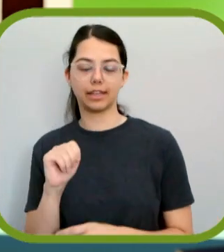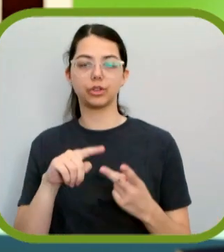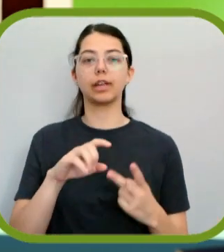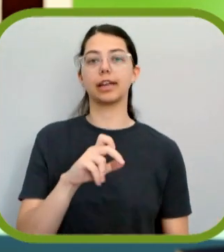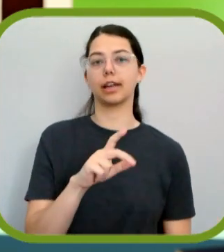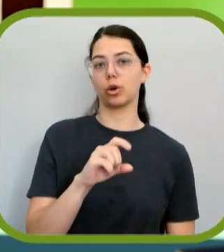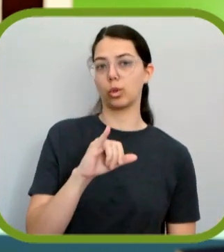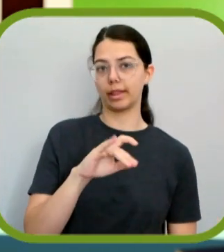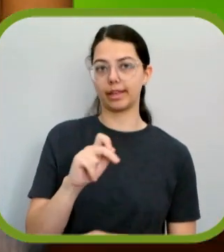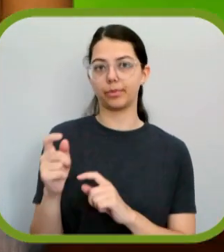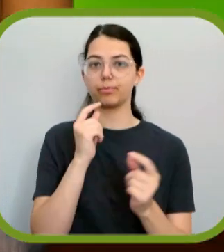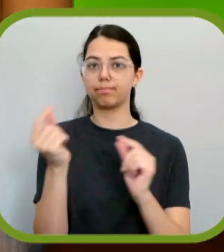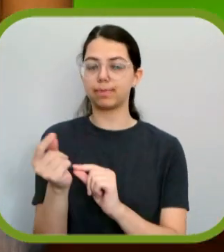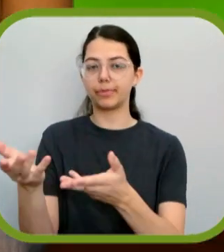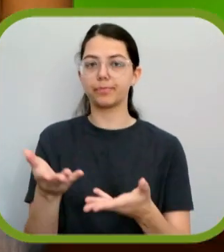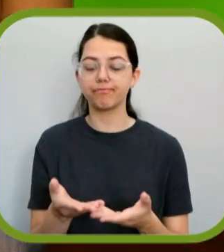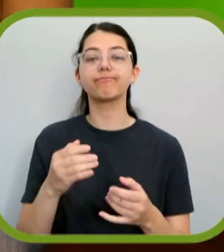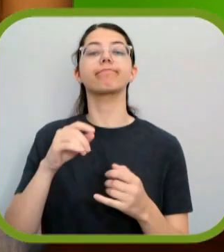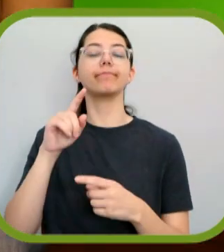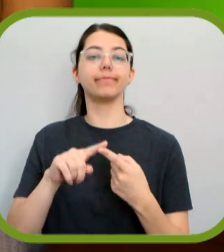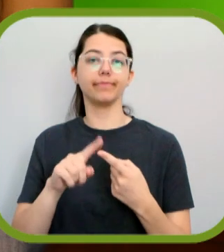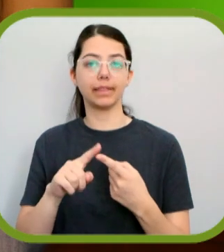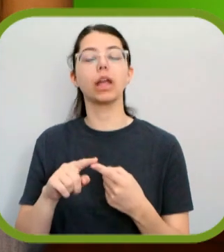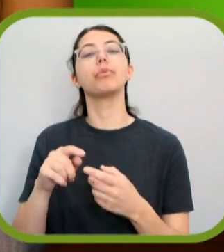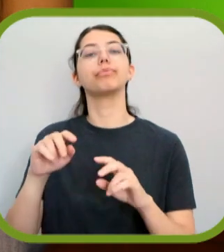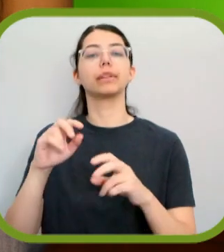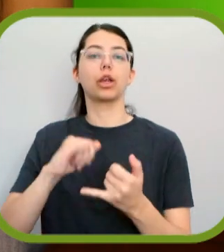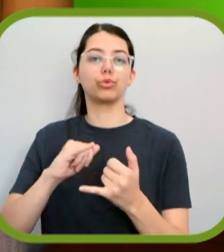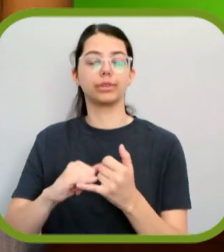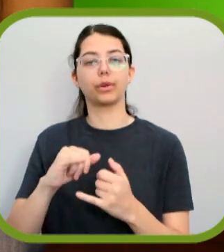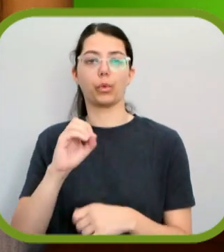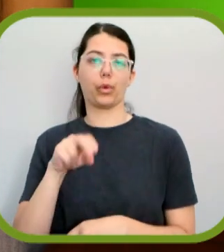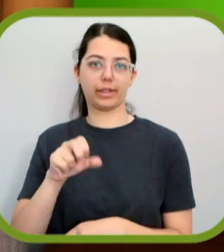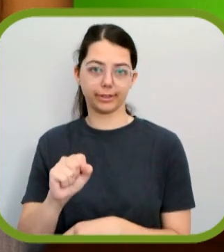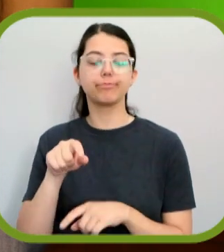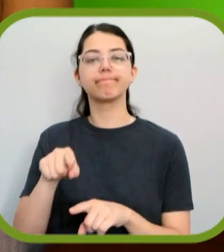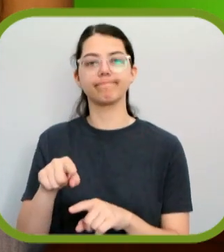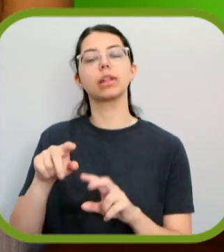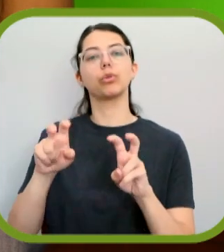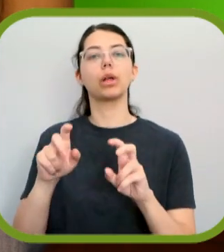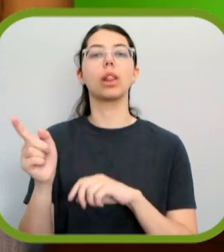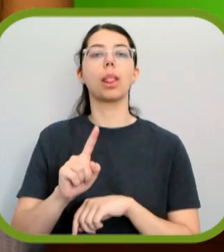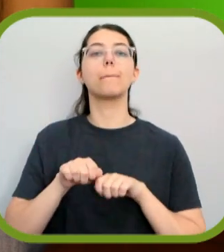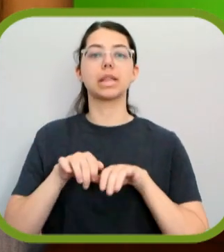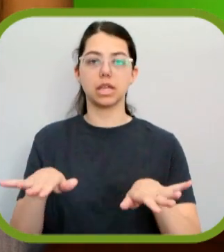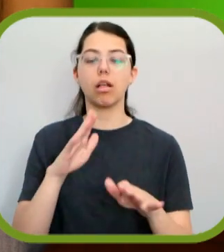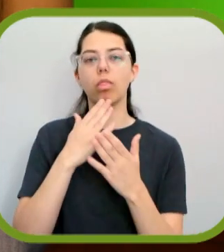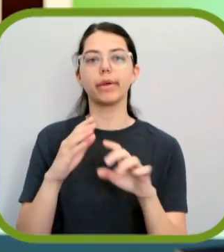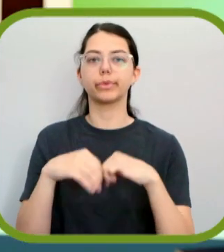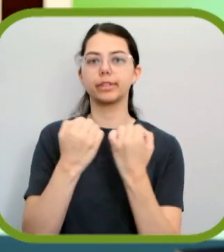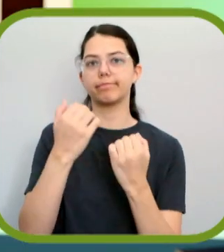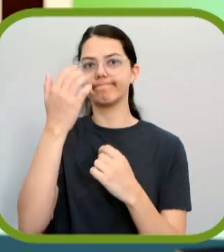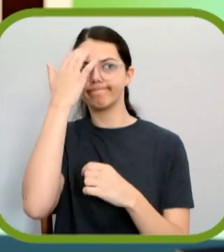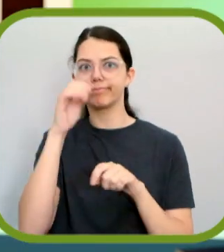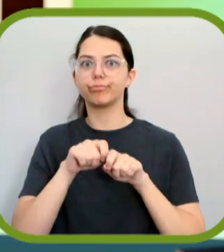Soares. Inês Marinho é fundadora da associação #NãoPartilhes, uma ONG com o propósito de consciencializar a sociedade